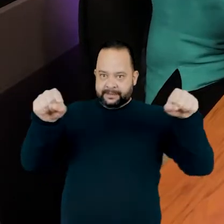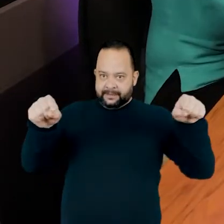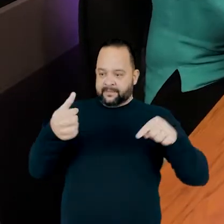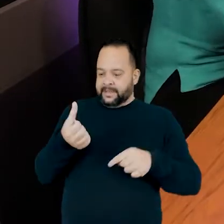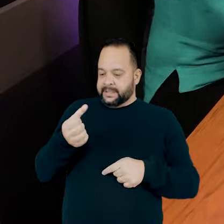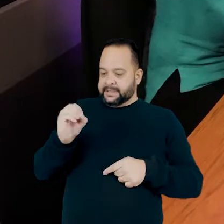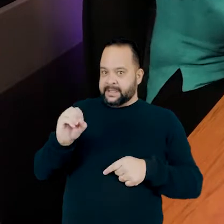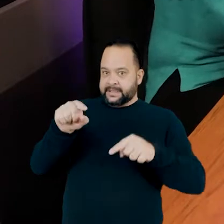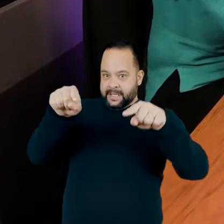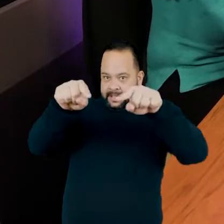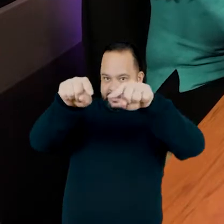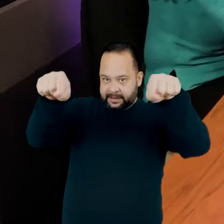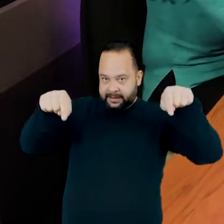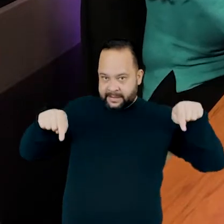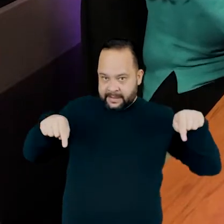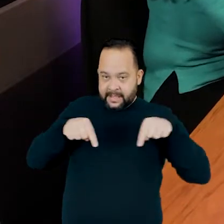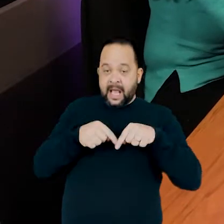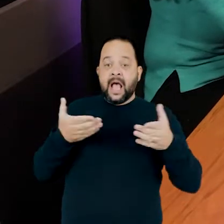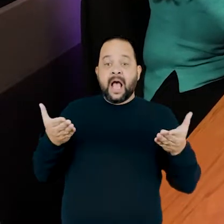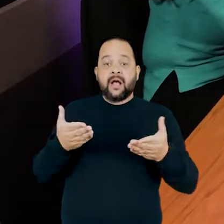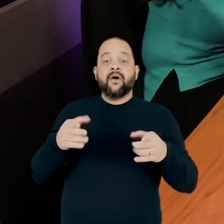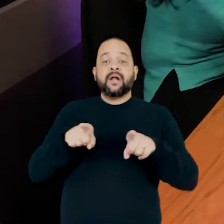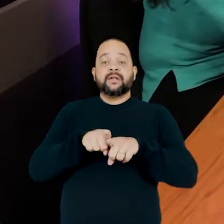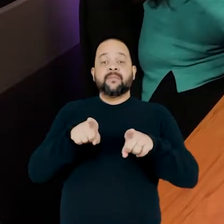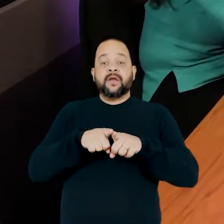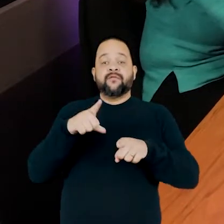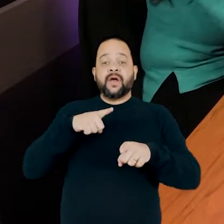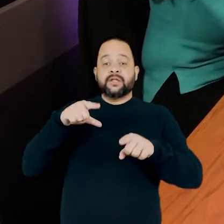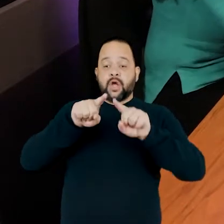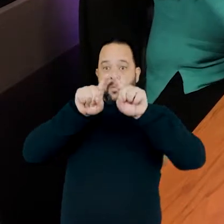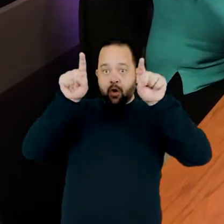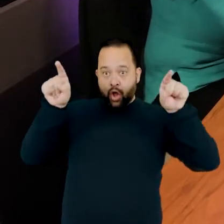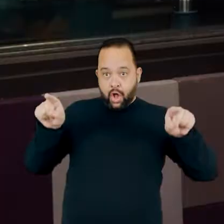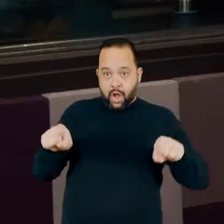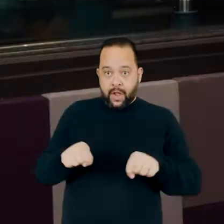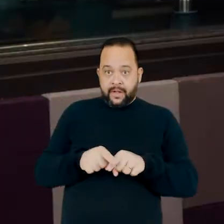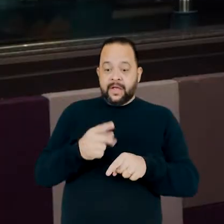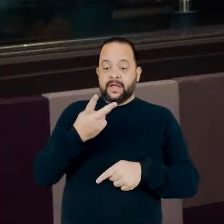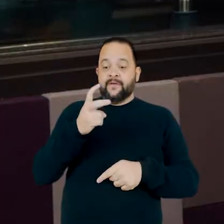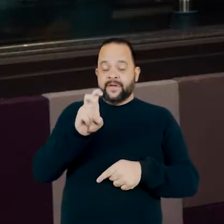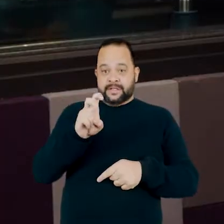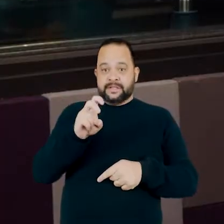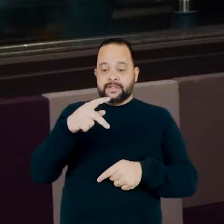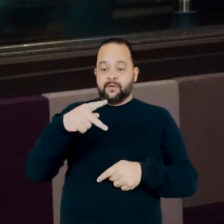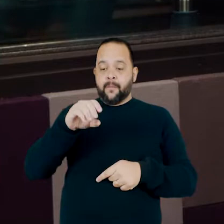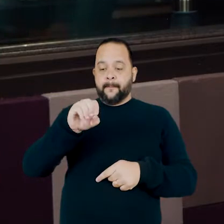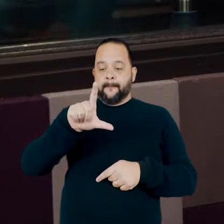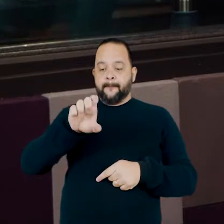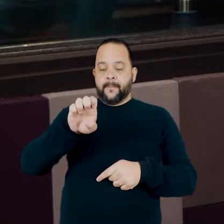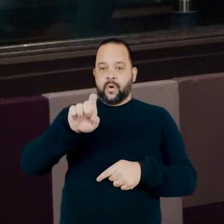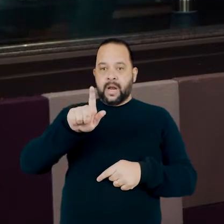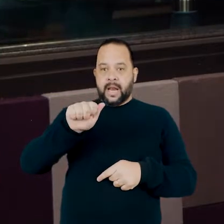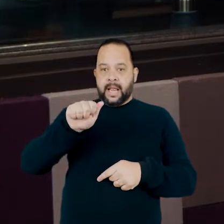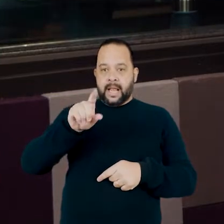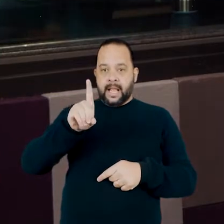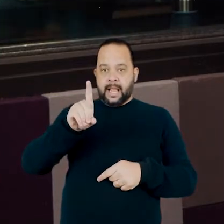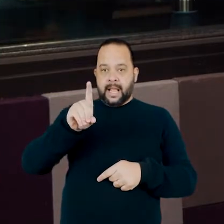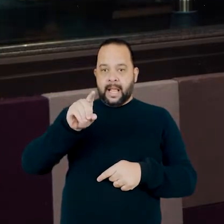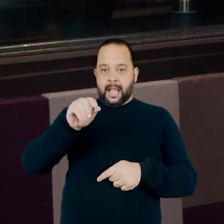redonda dele, de 25 polegadas. Legal. Que tem mais de 100 cápsulas de microfones. Ah!